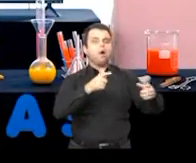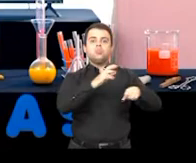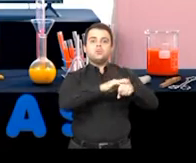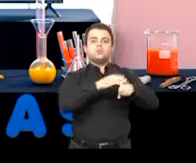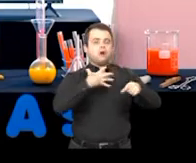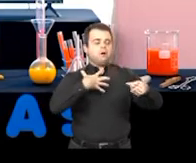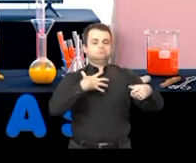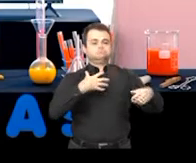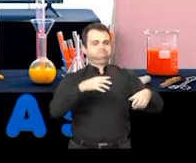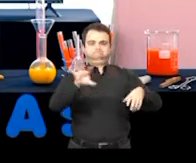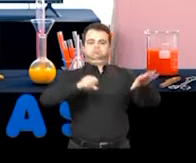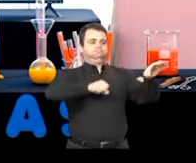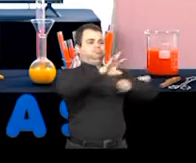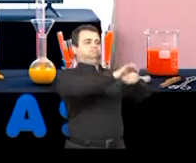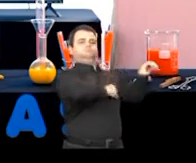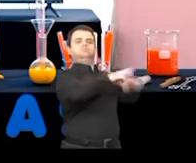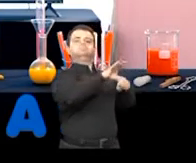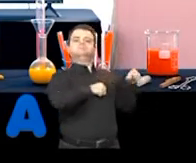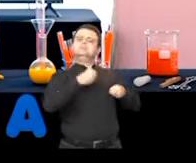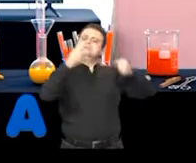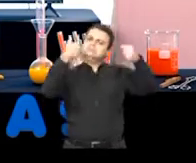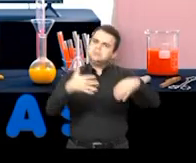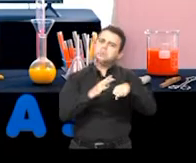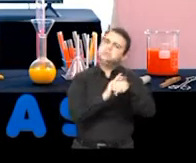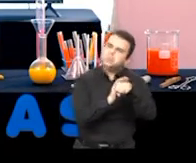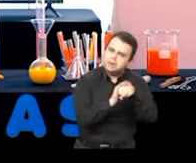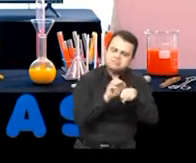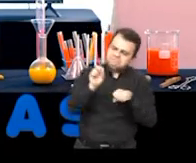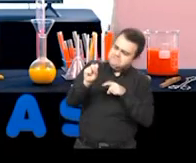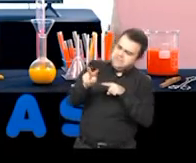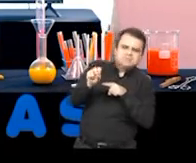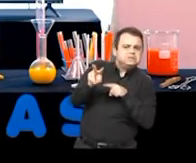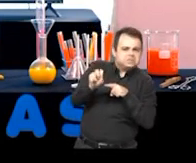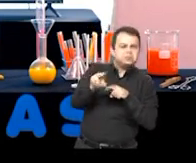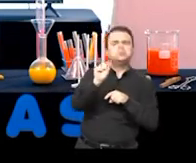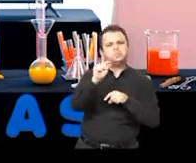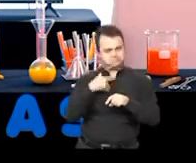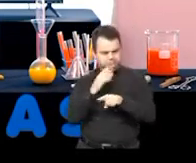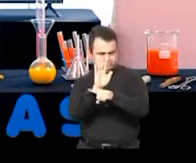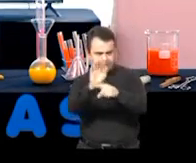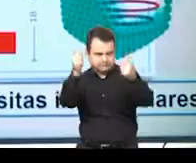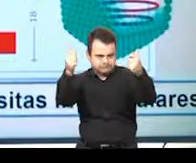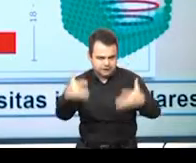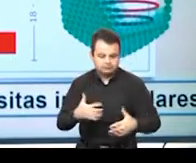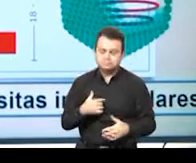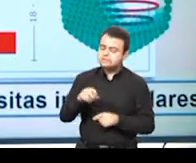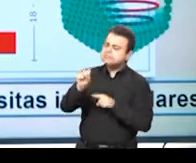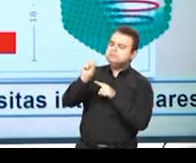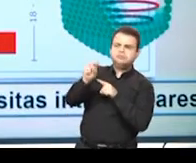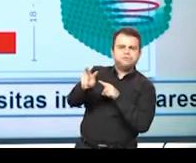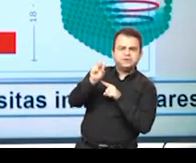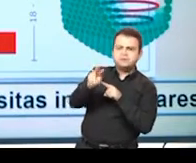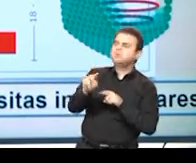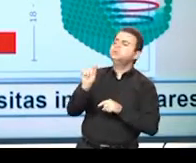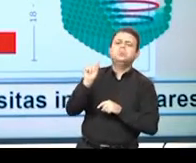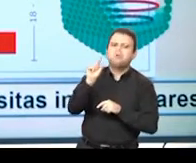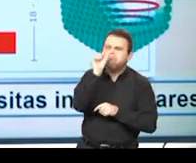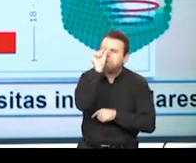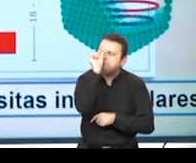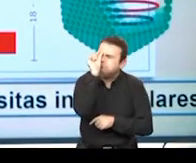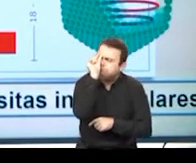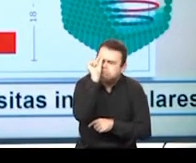doenças causadas por vírus. Mas o que é vírus? Eu vou ajudar. Os vírus são seres